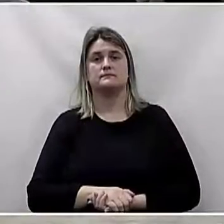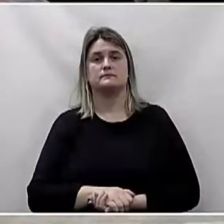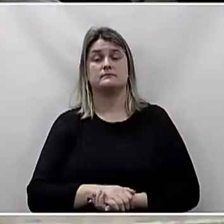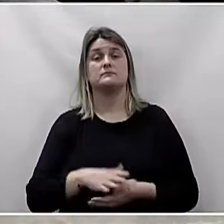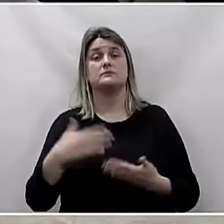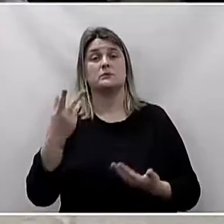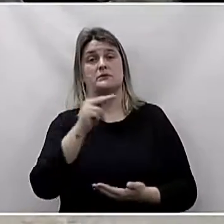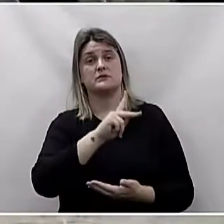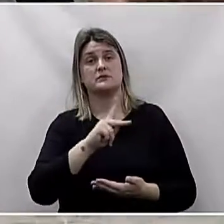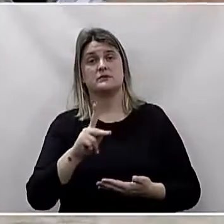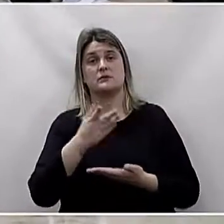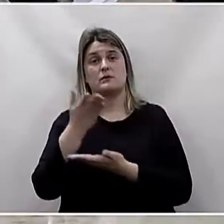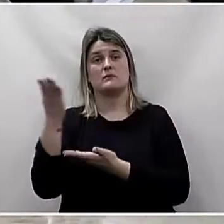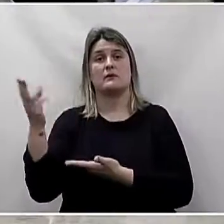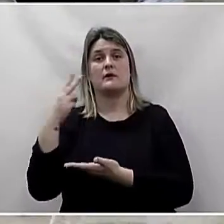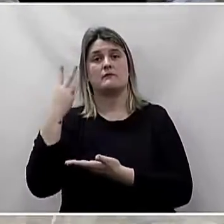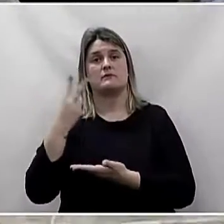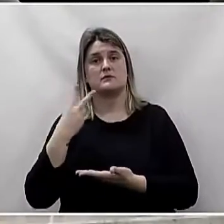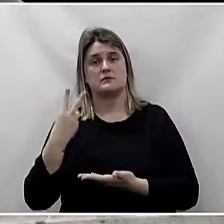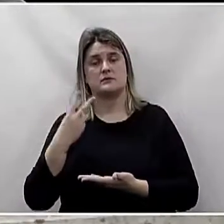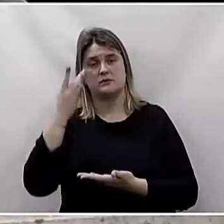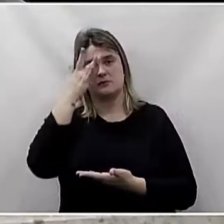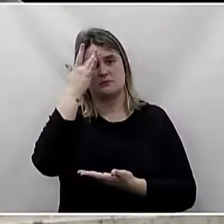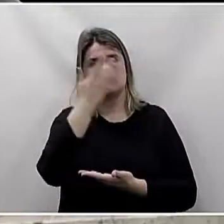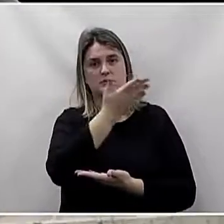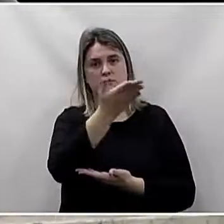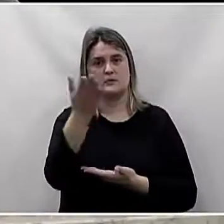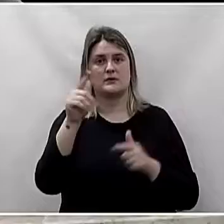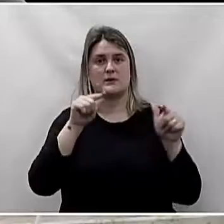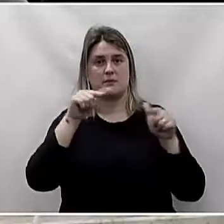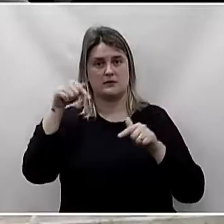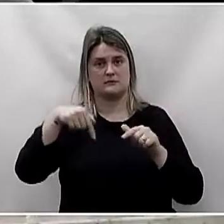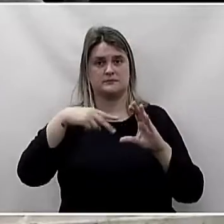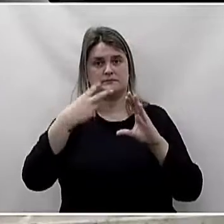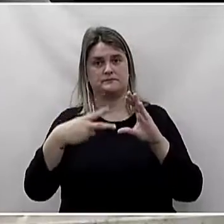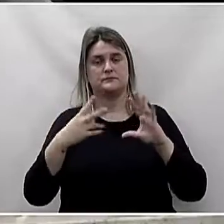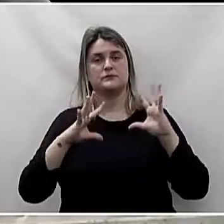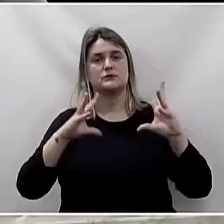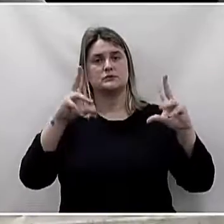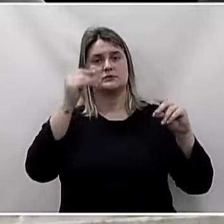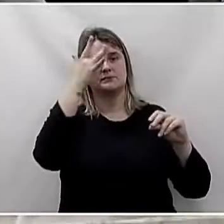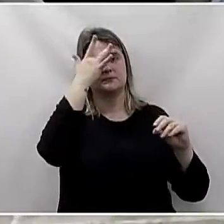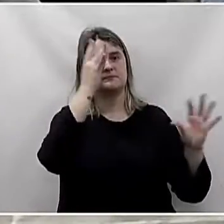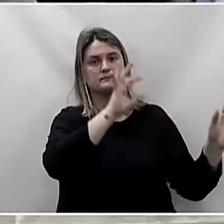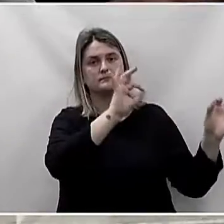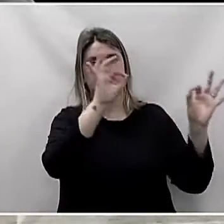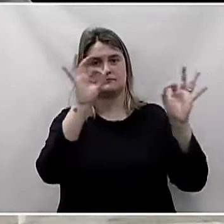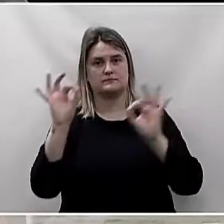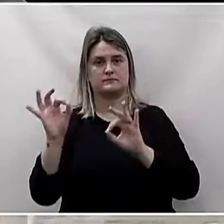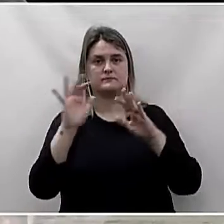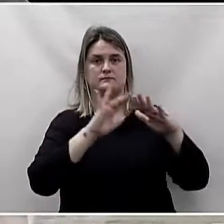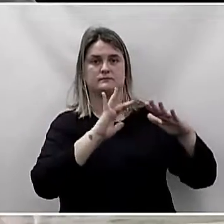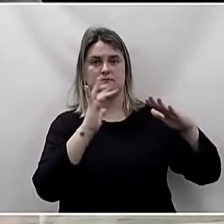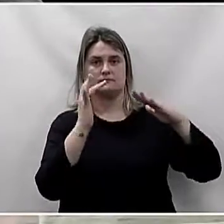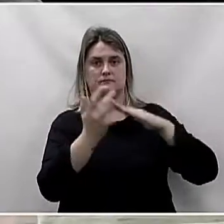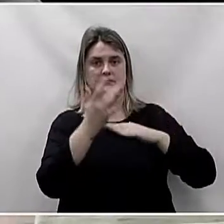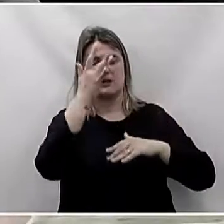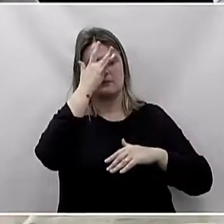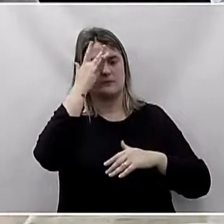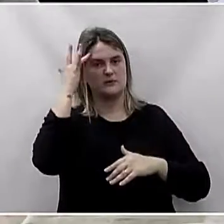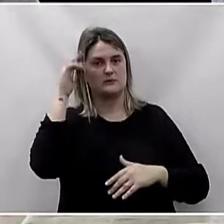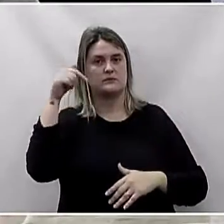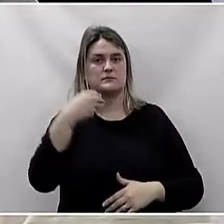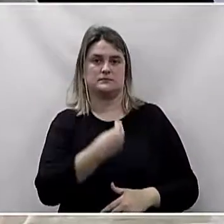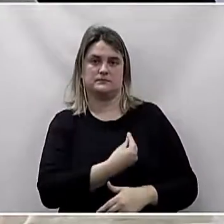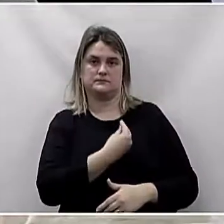senhor presidente novos vereadores funcionários desta casa e a todos que nos acompanham pelas redes sociais e as pessoas